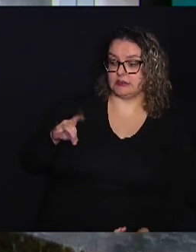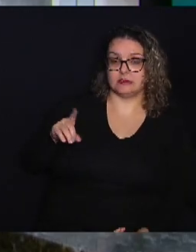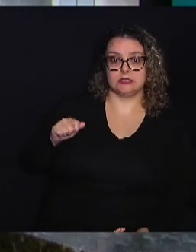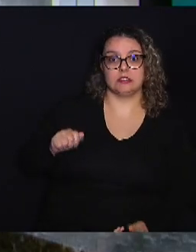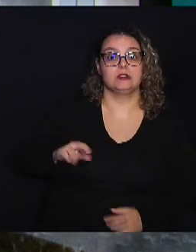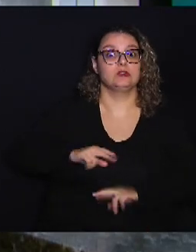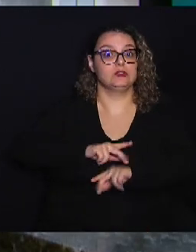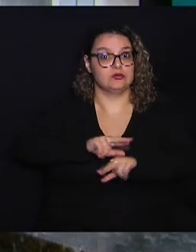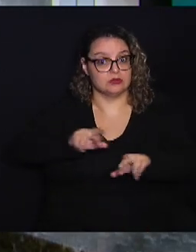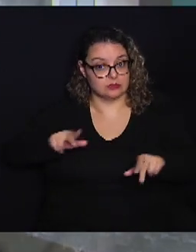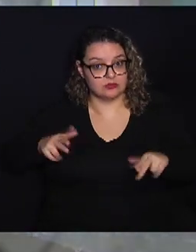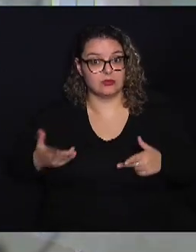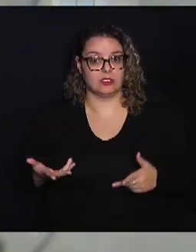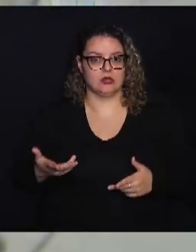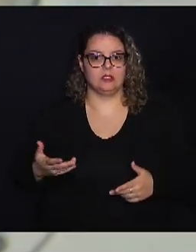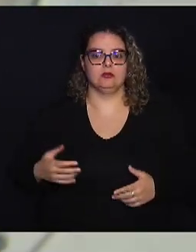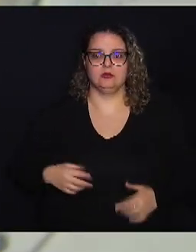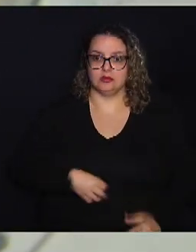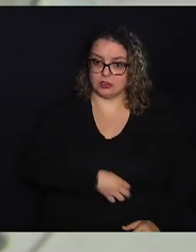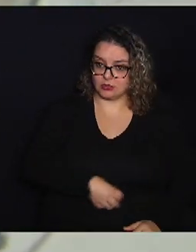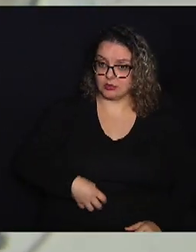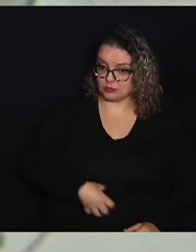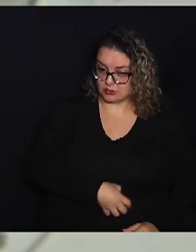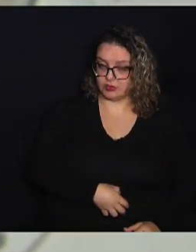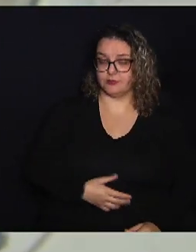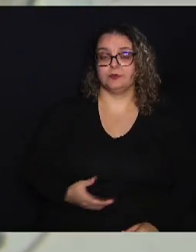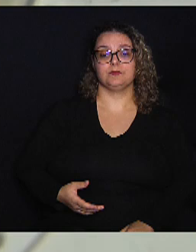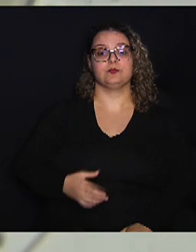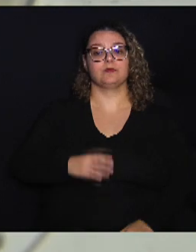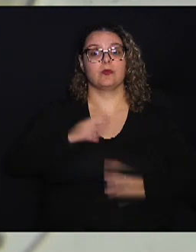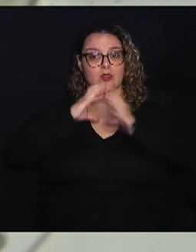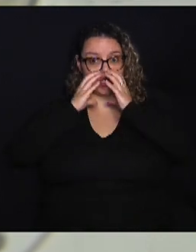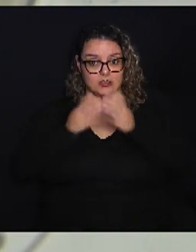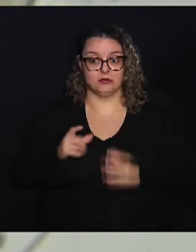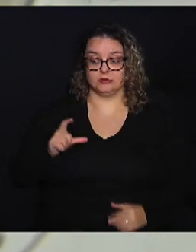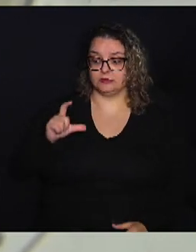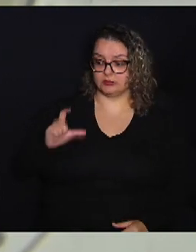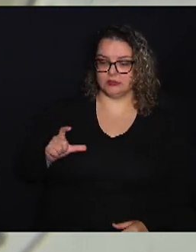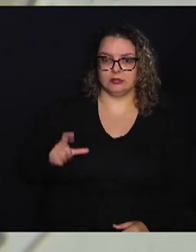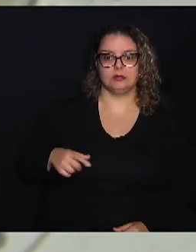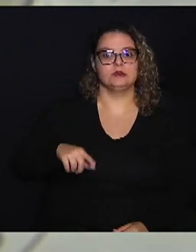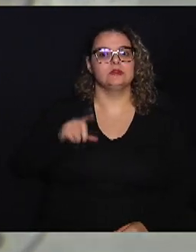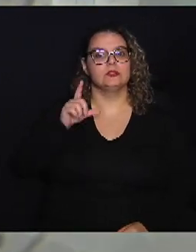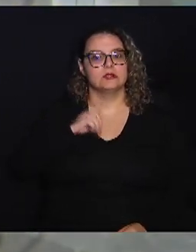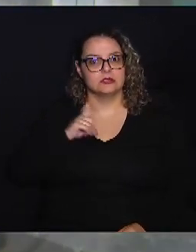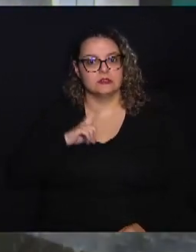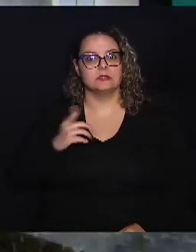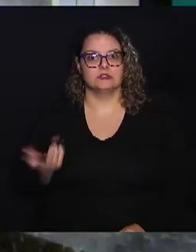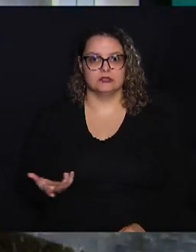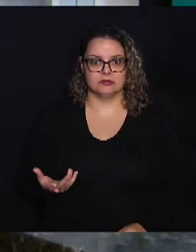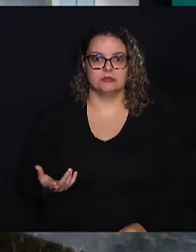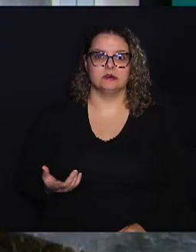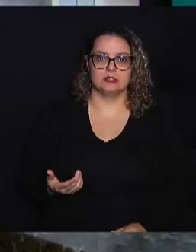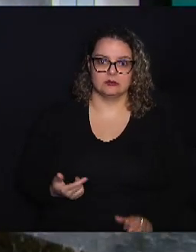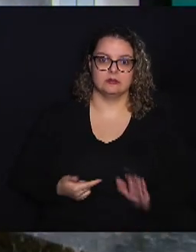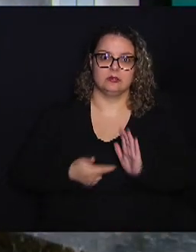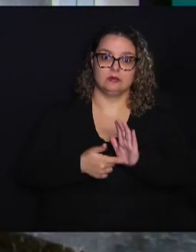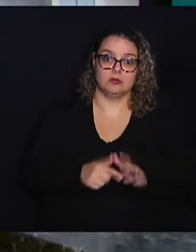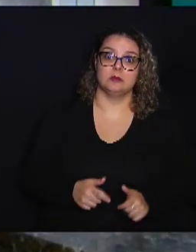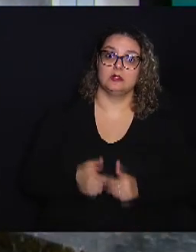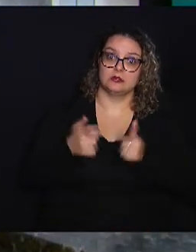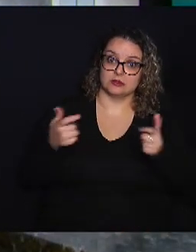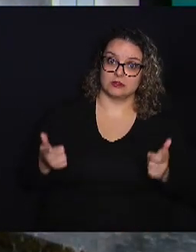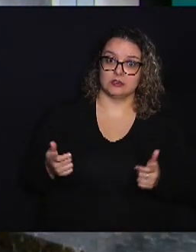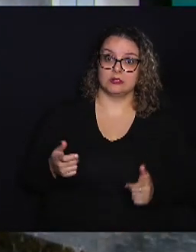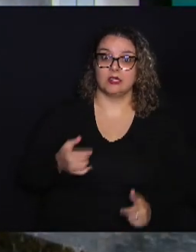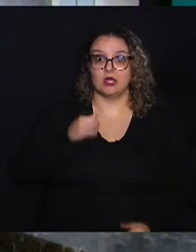muitos protozoários desse no intestino da capivara, e ela é muito grande, ela tem uma participação bem expressiva nisso, né? E aí a